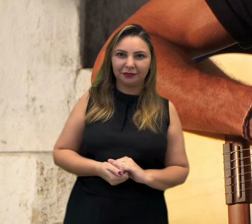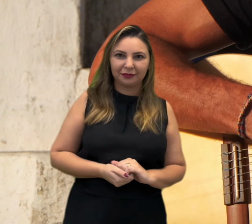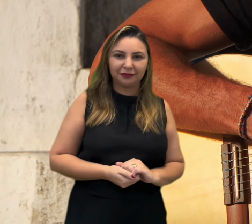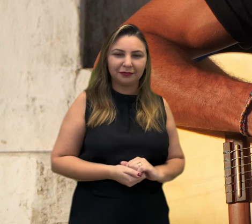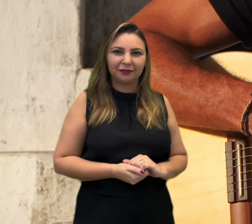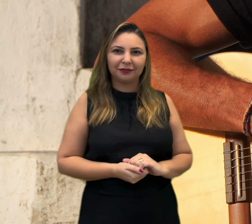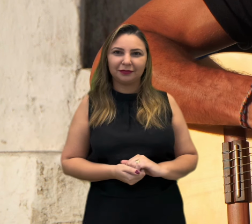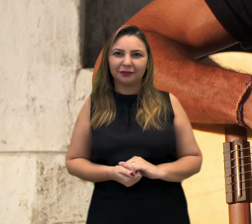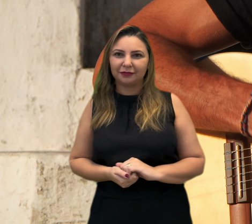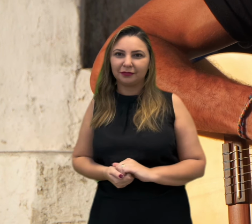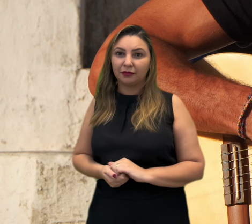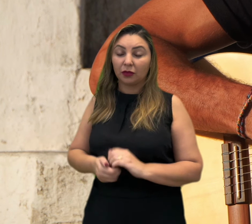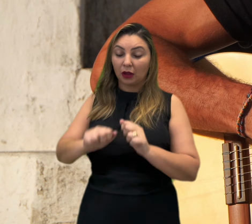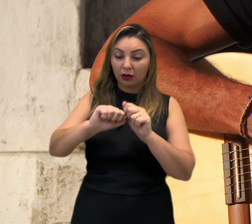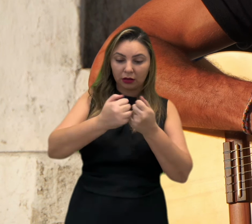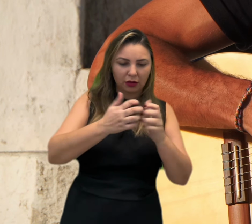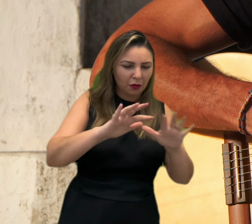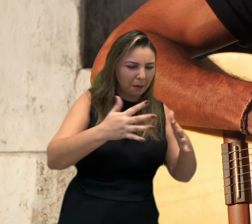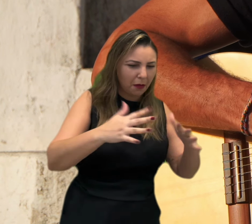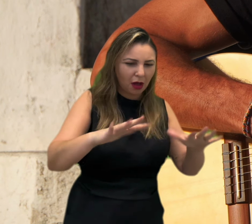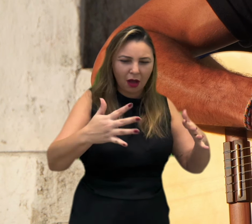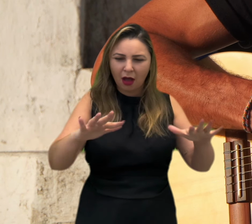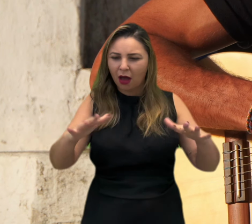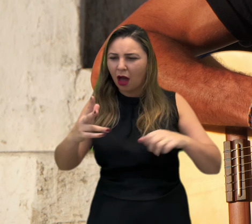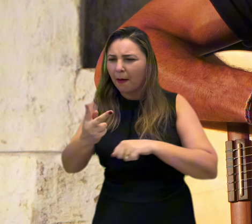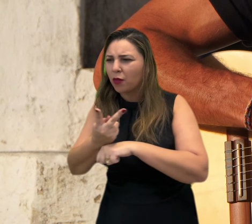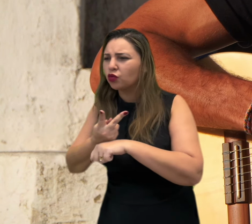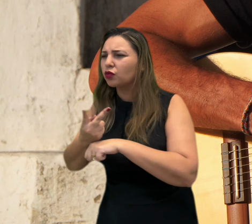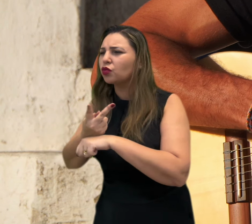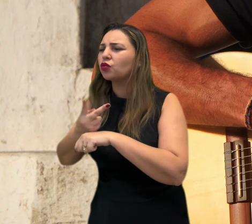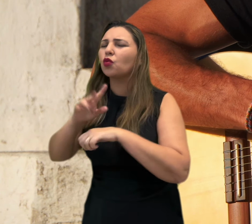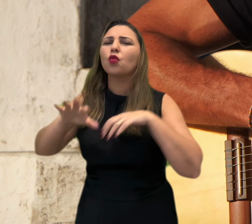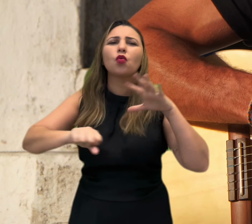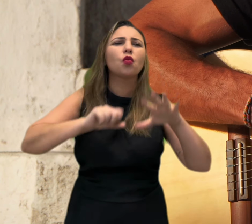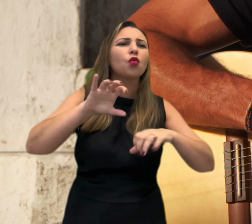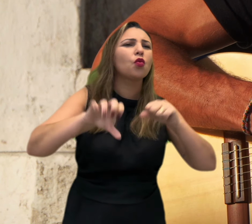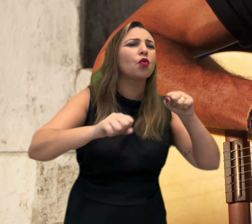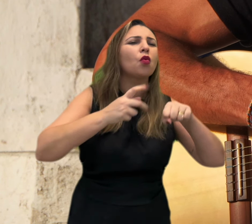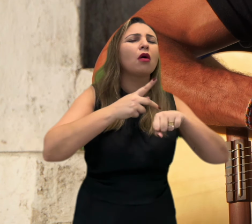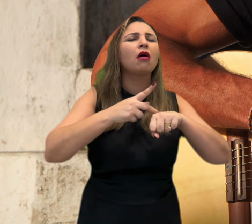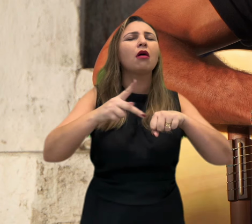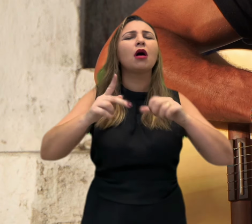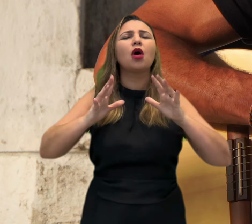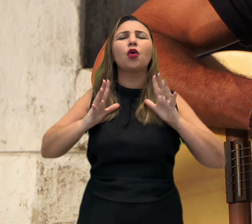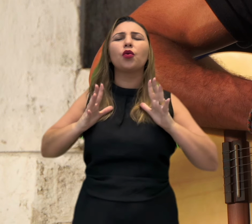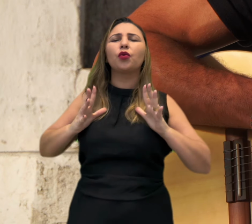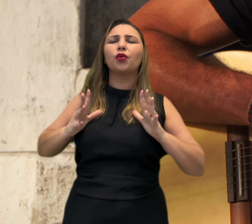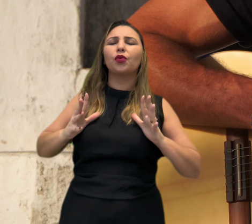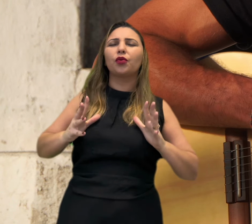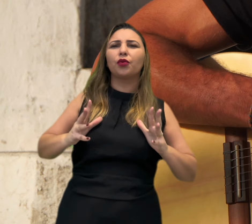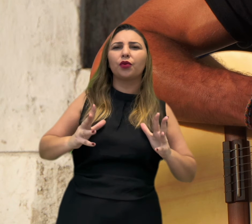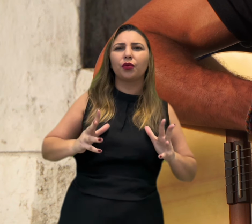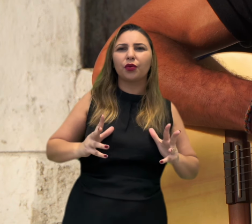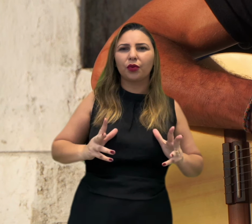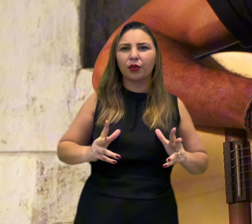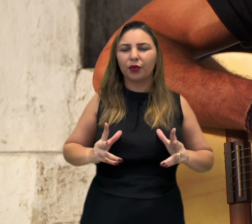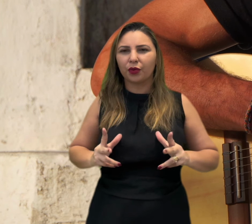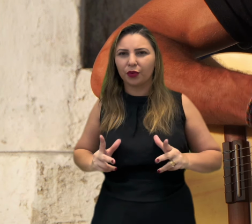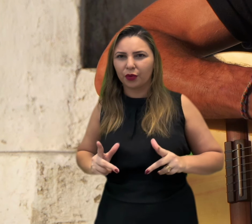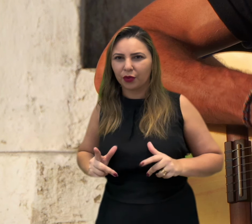cura. E foi no mar que eu busquei pureza.